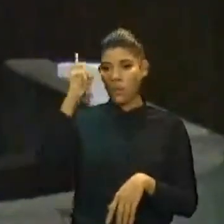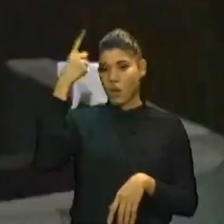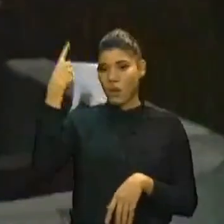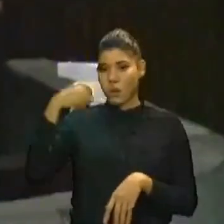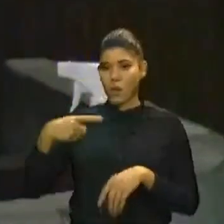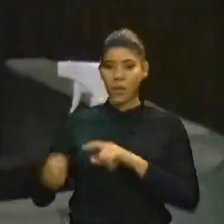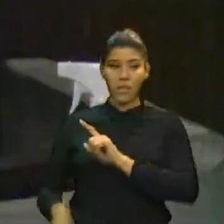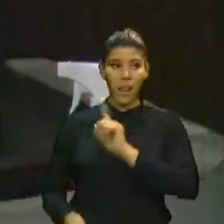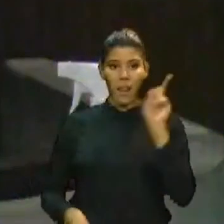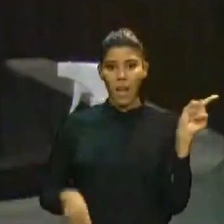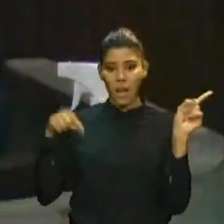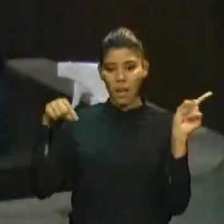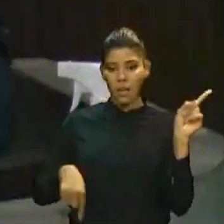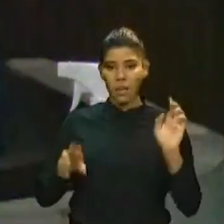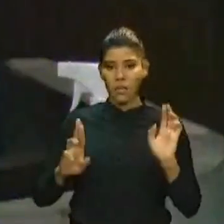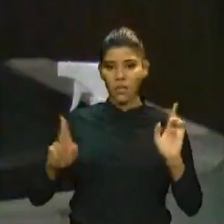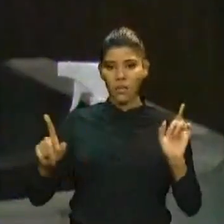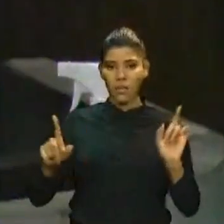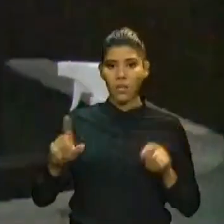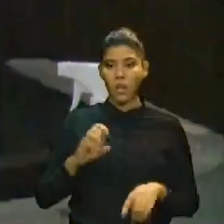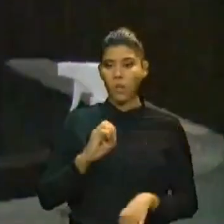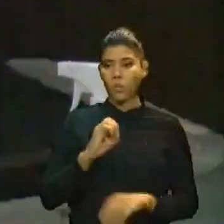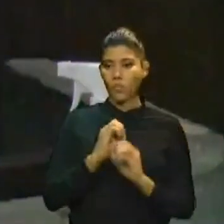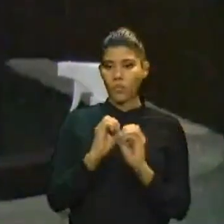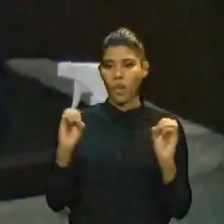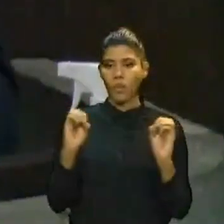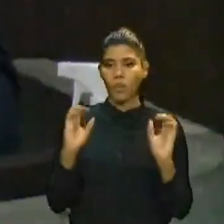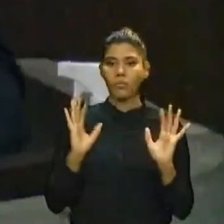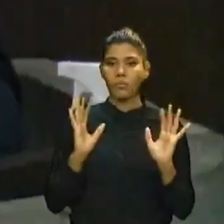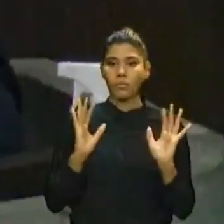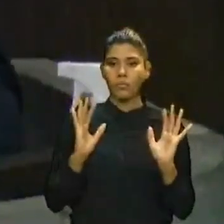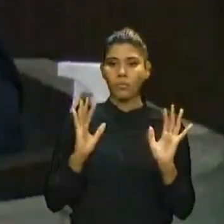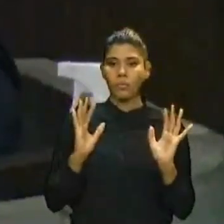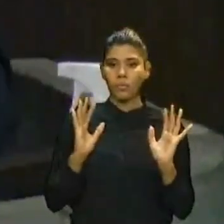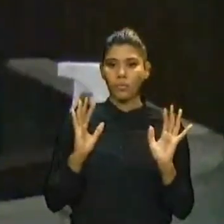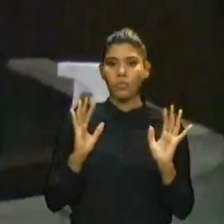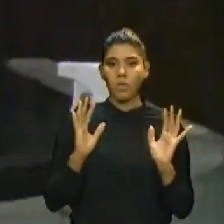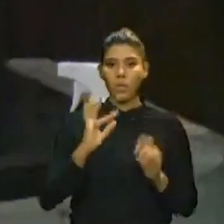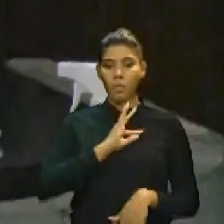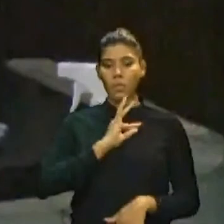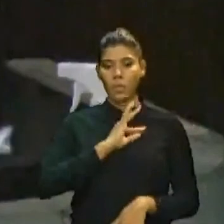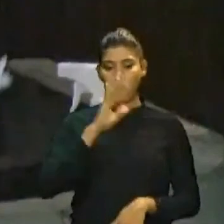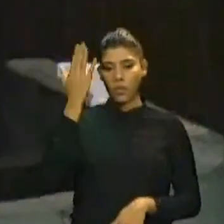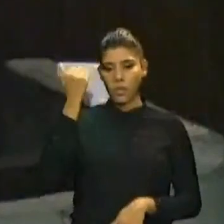outro quartel. Aqui é diferente, aqui começa tudo do zero. E isso acontece e os policiais